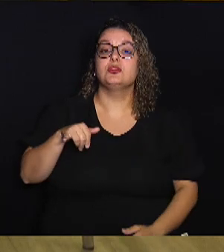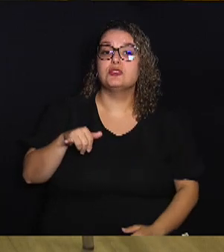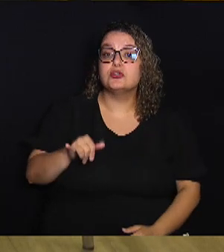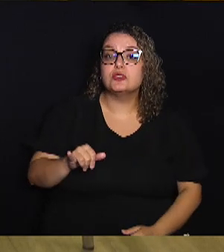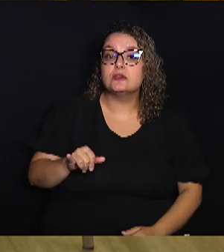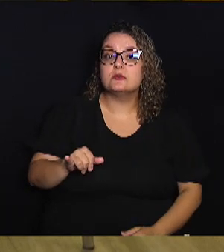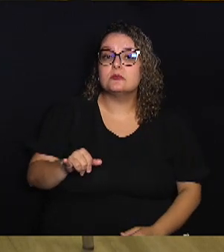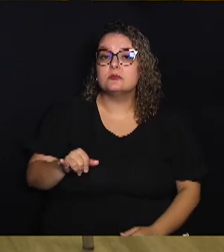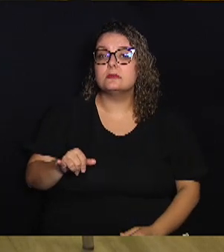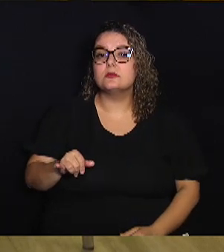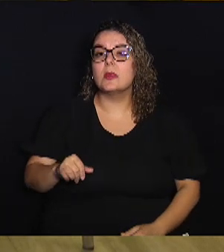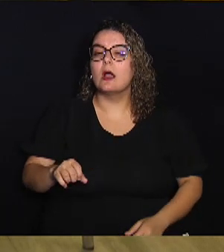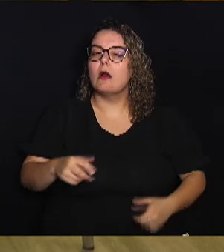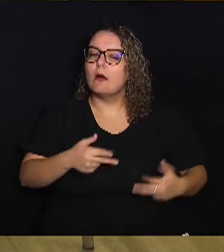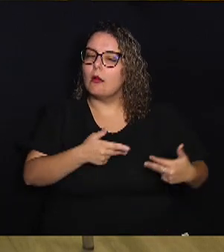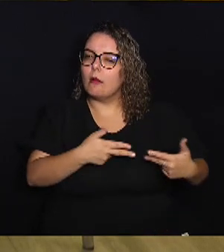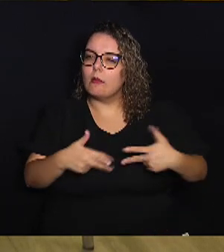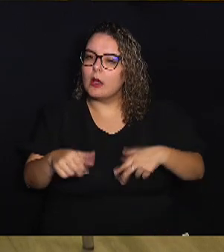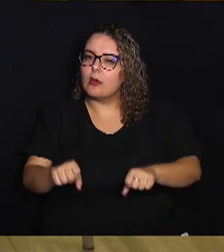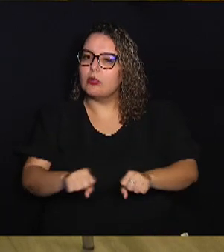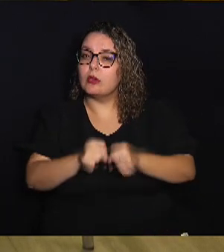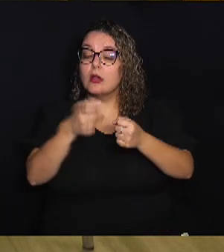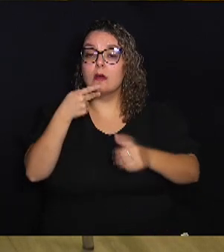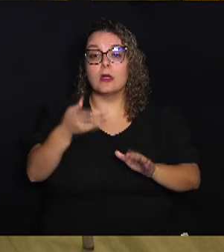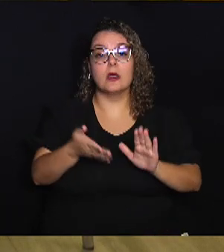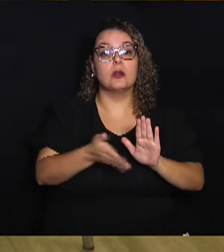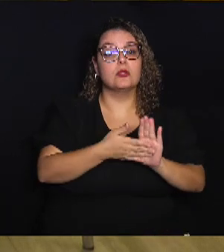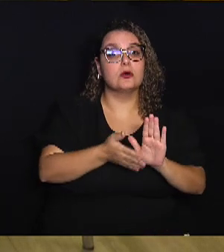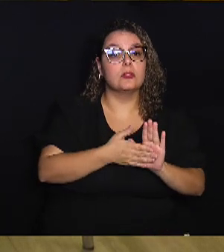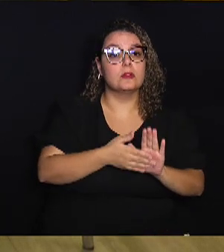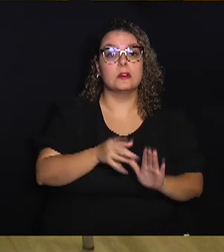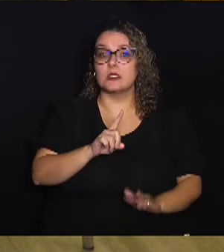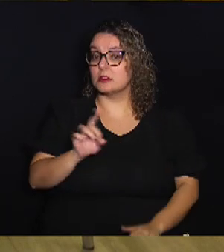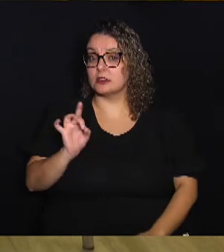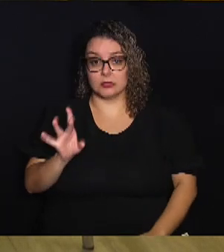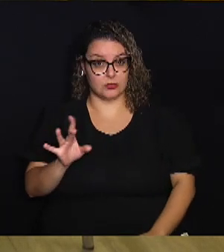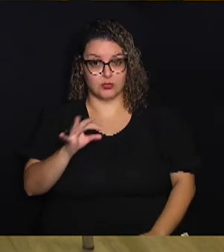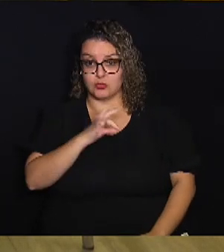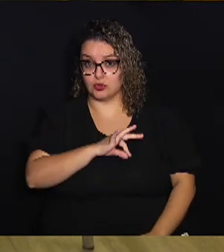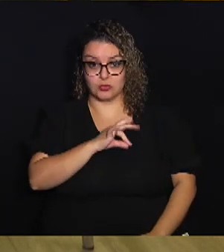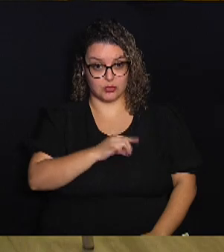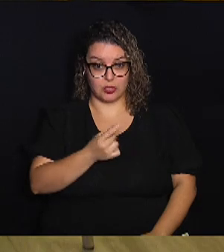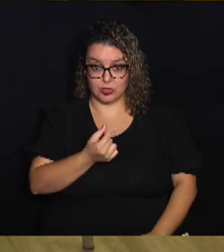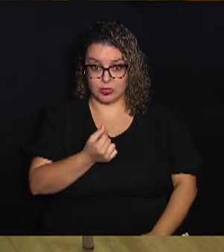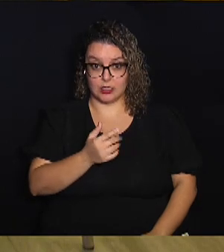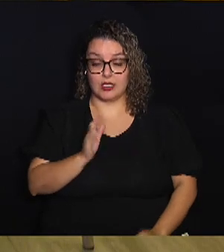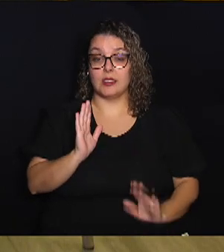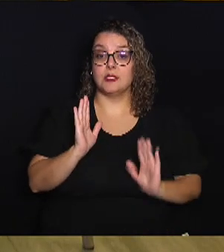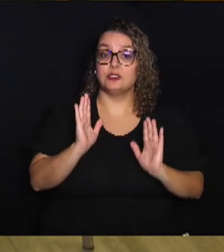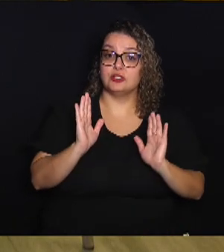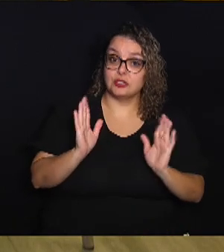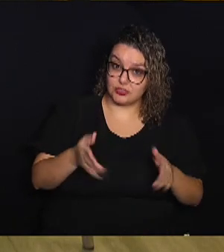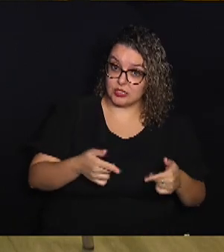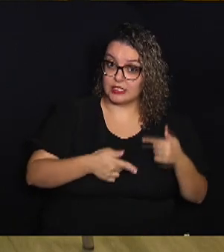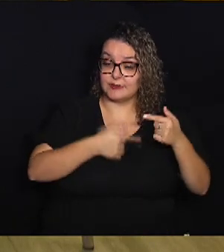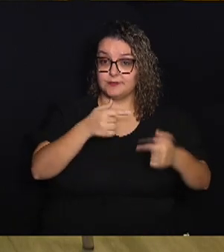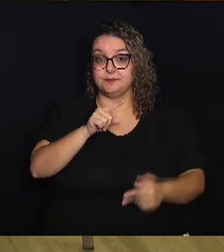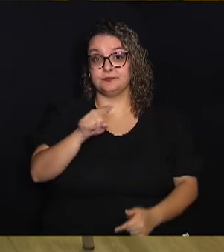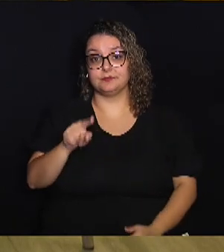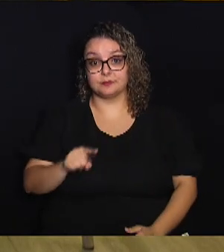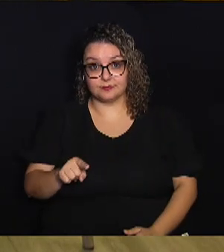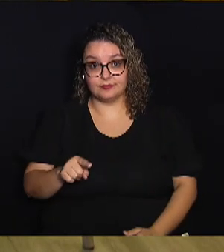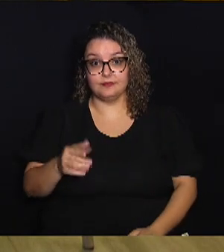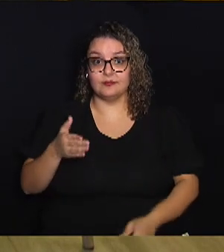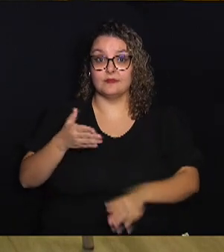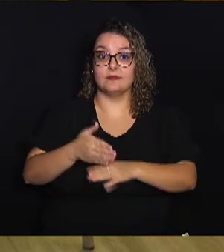rompendo padrões ao falar de propósito e não só de ganhar dinheiro. E já a geração Z